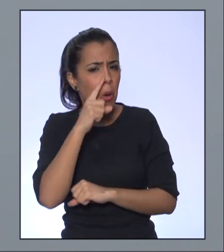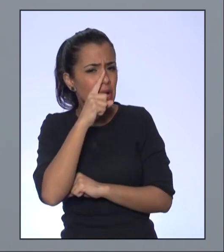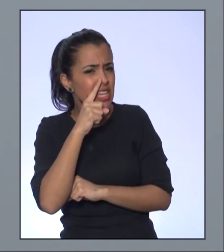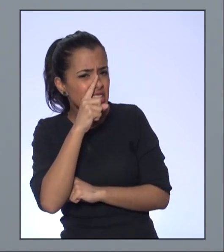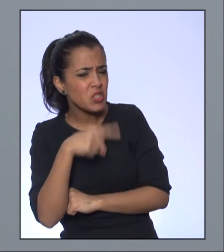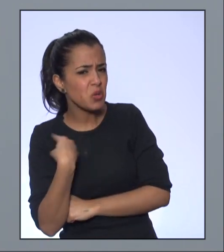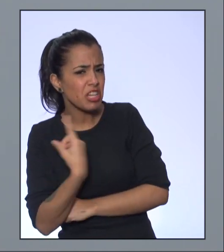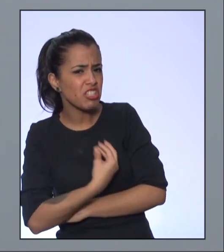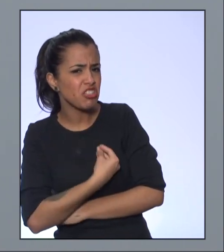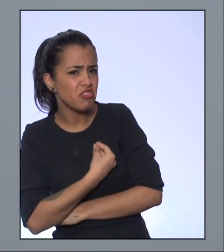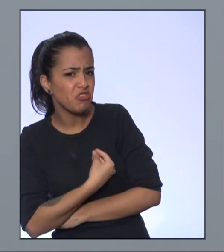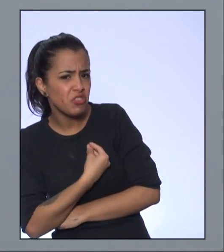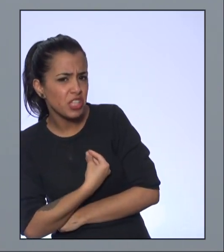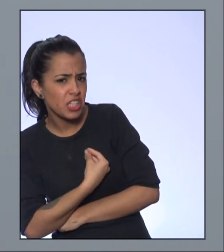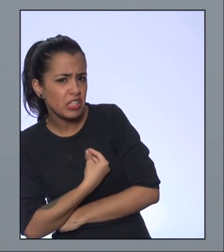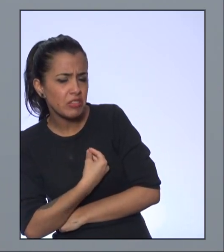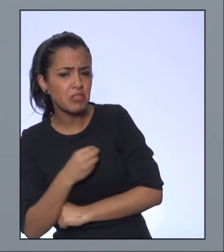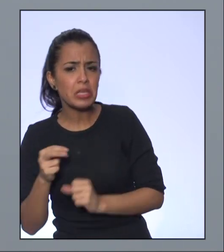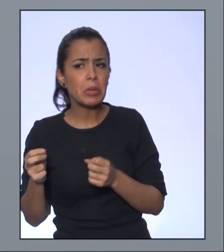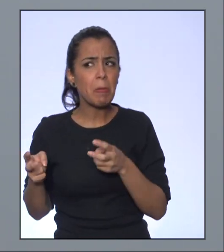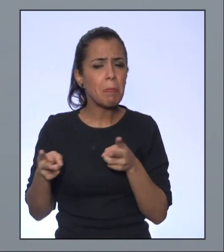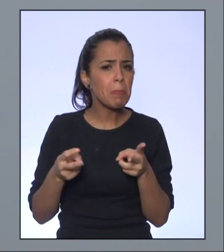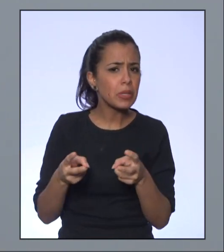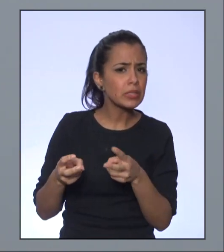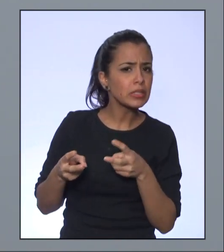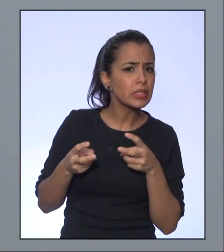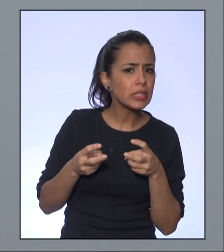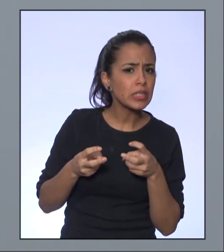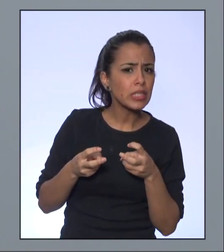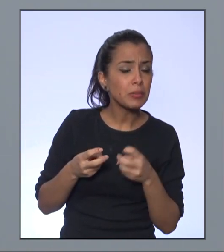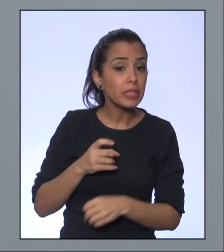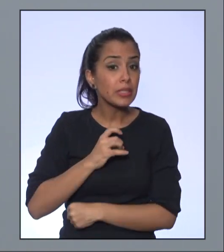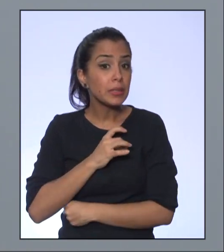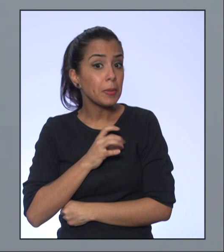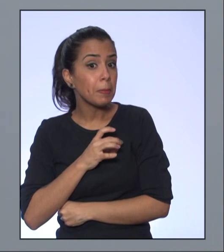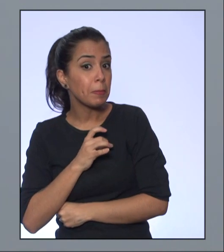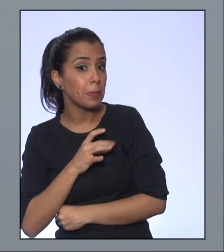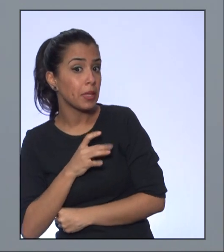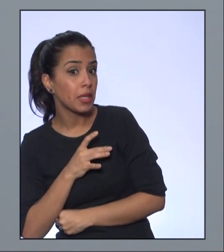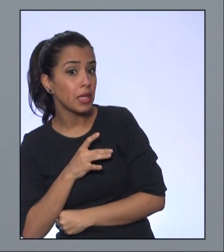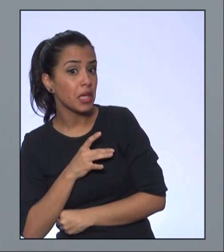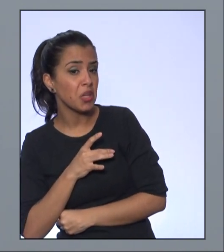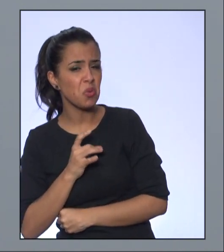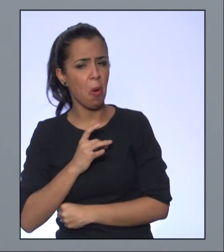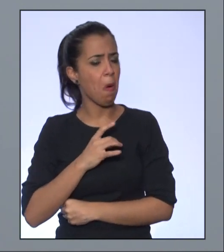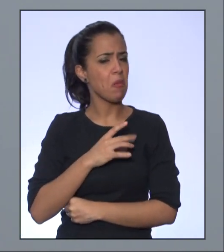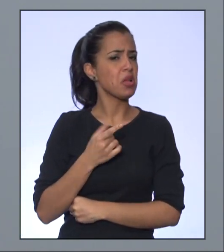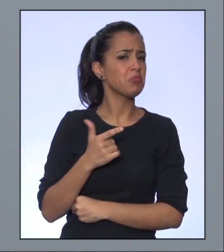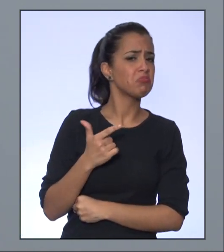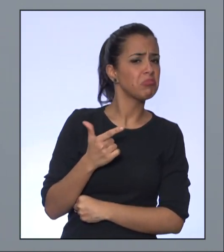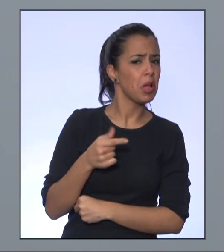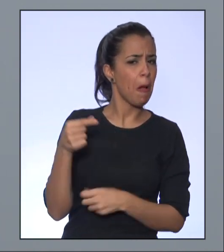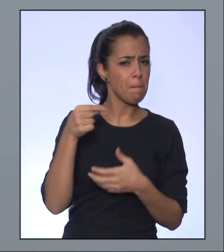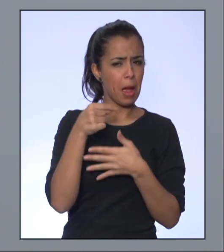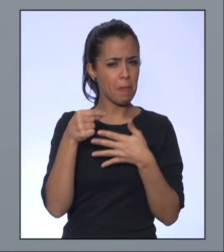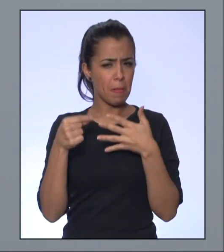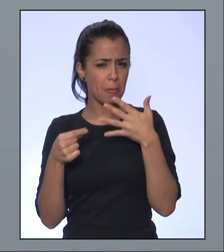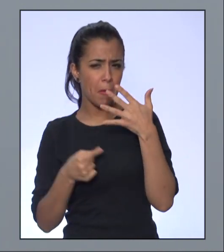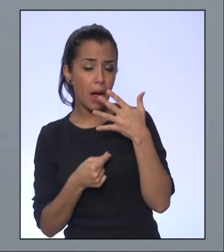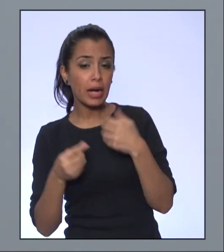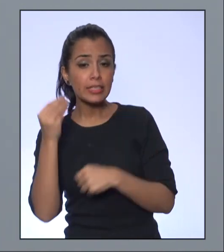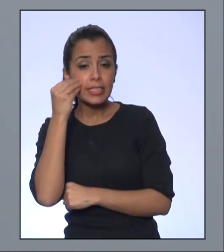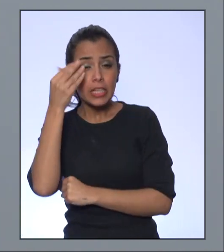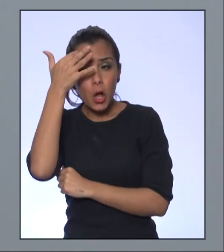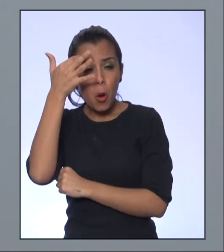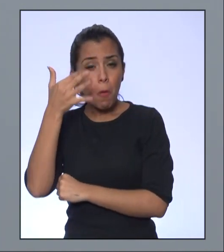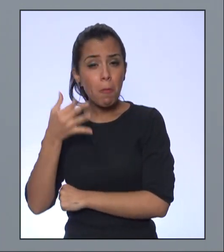vivencia, ou que riscos a gente percebe, ou do que a gente tem medo, ou do que a gente não tem medo. Tentar entender por que a gente